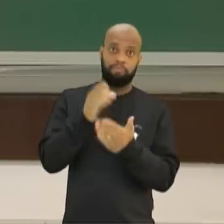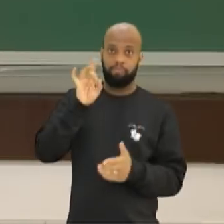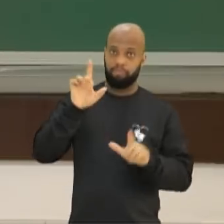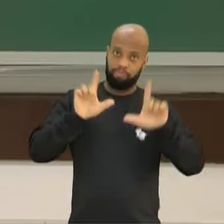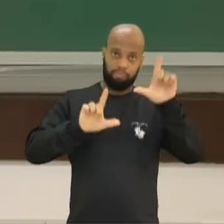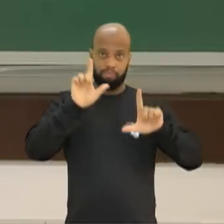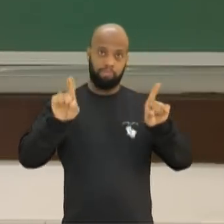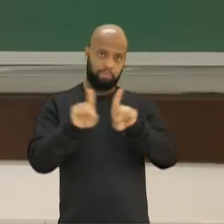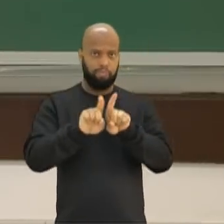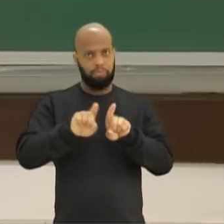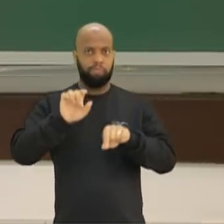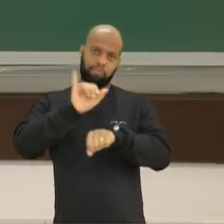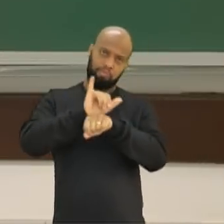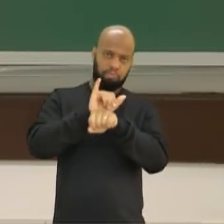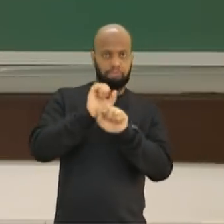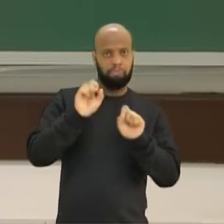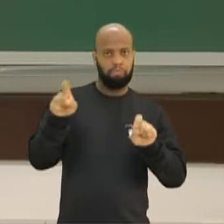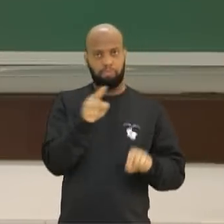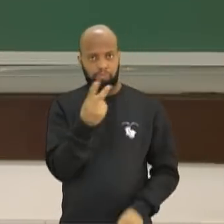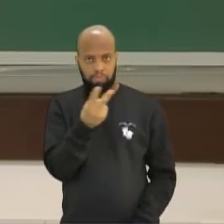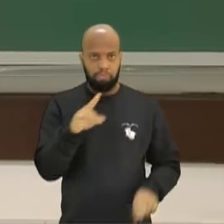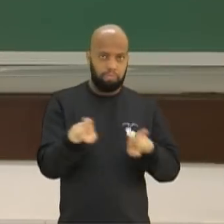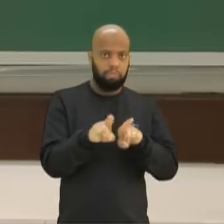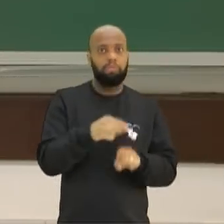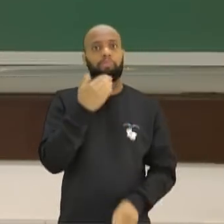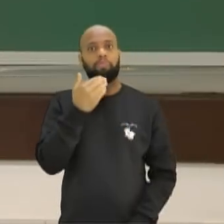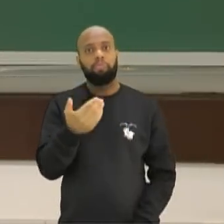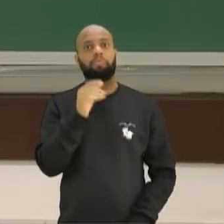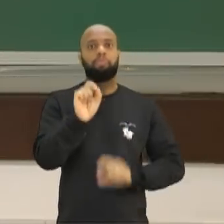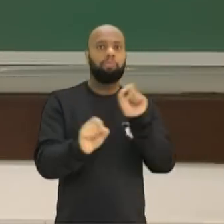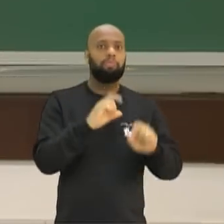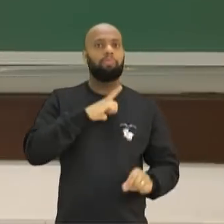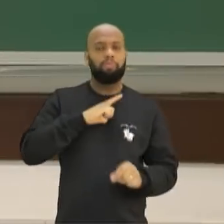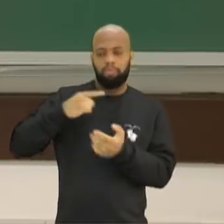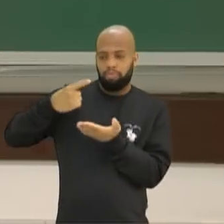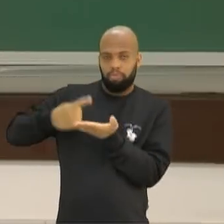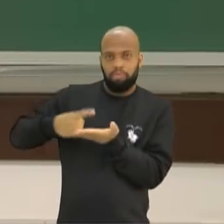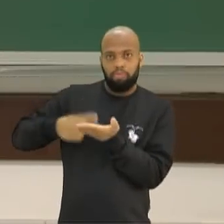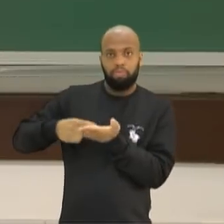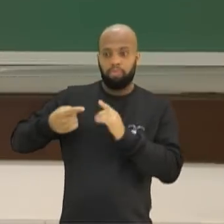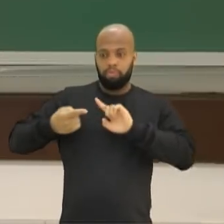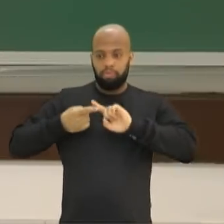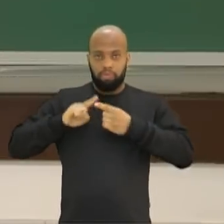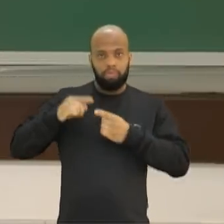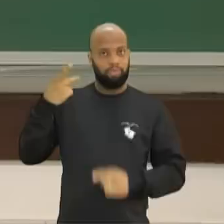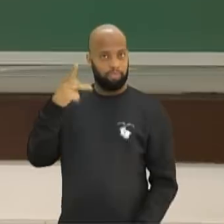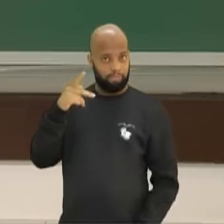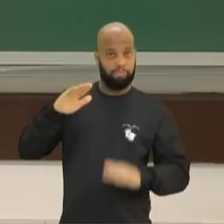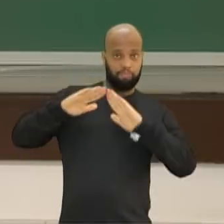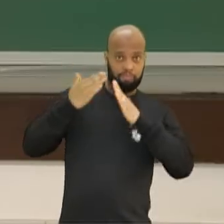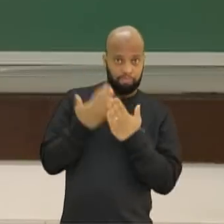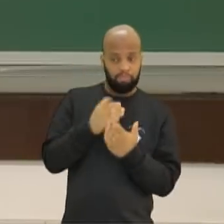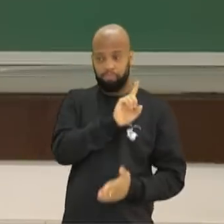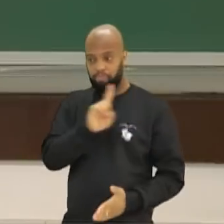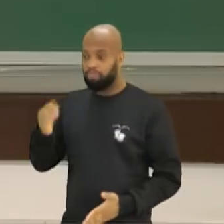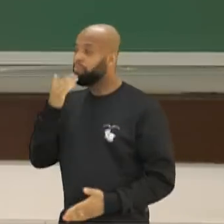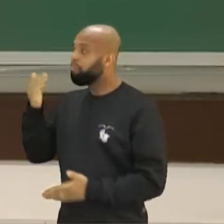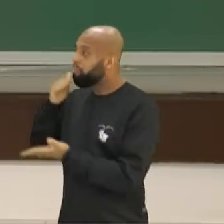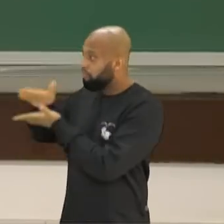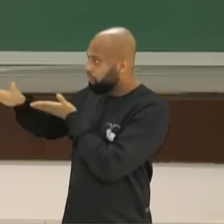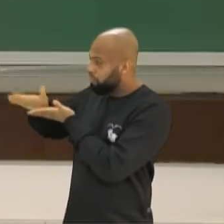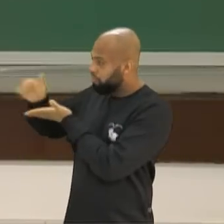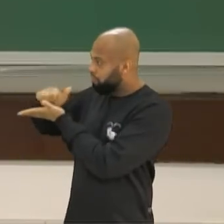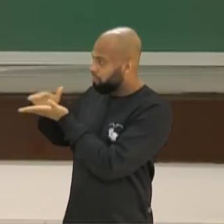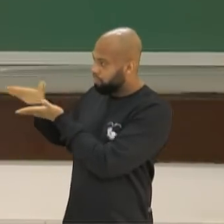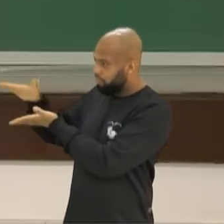pela TV ou mesmo pelo YouTube, peço novamente que entre em contato com a sua escola para que você saiba quais são as